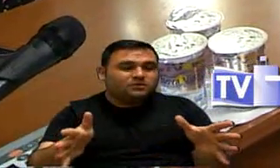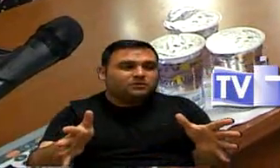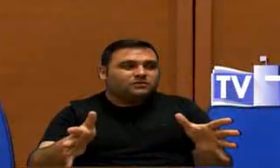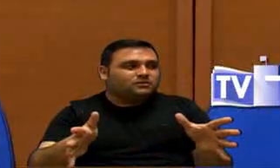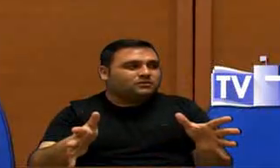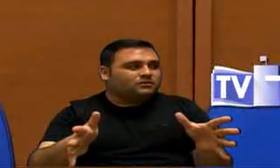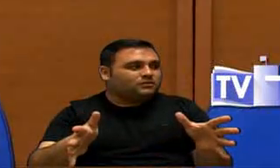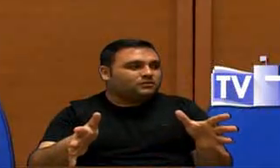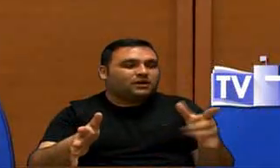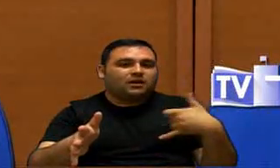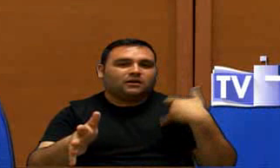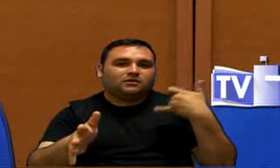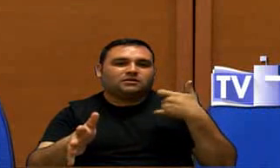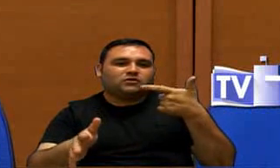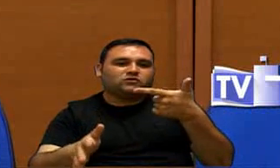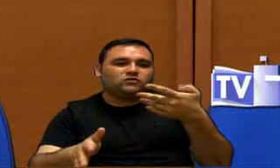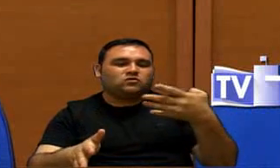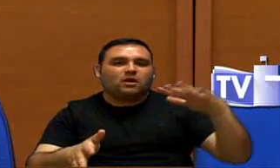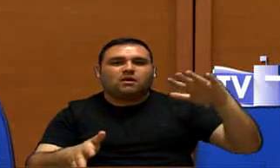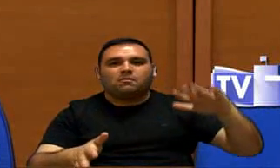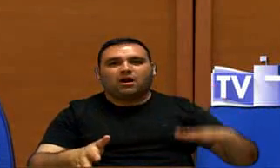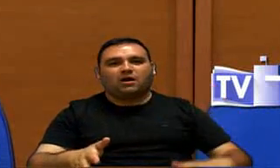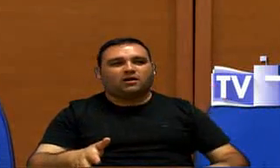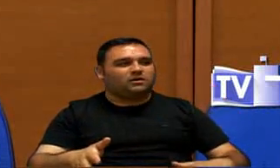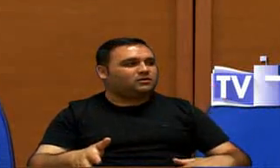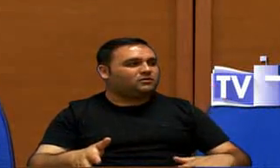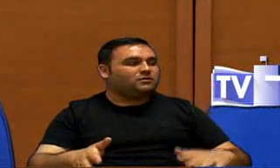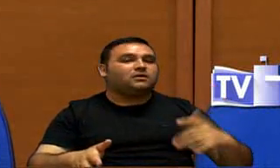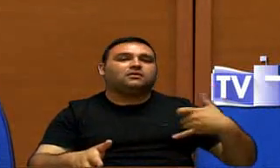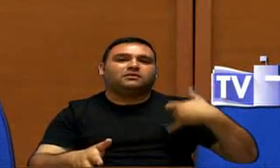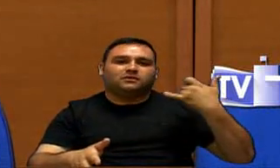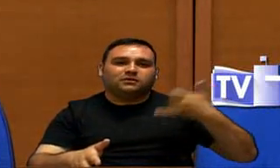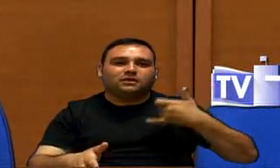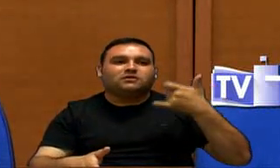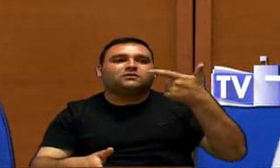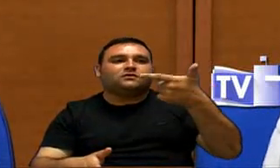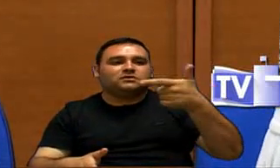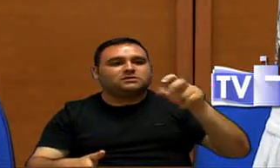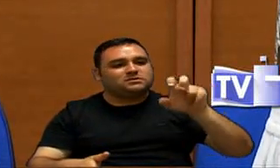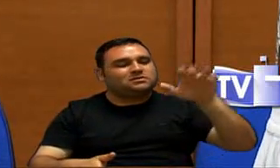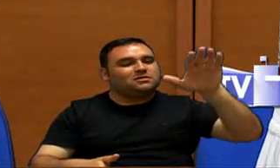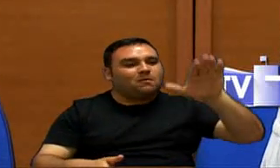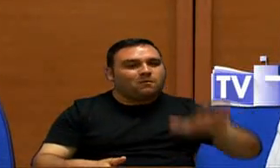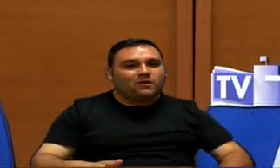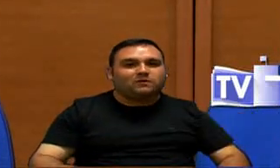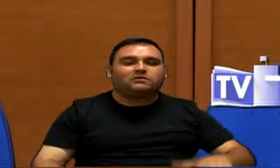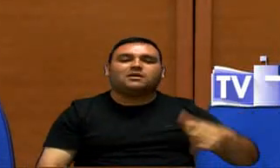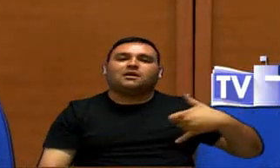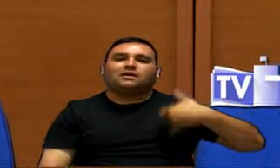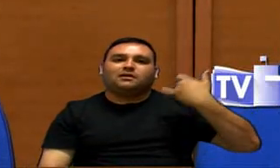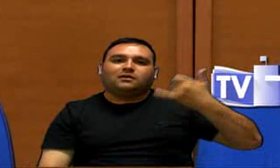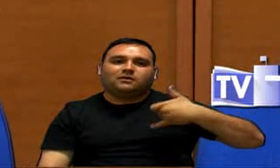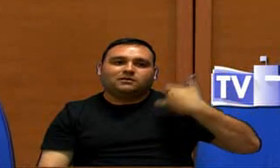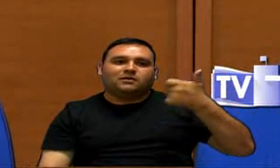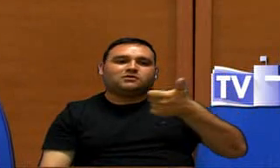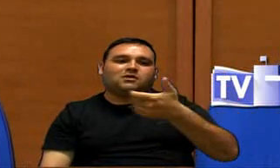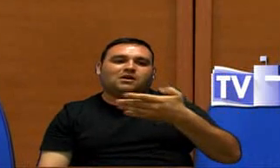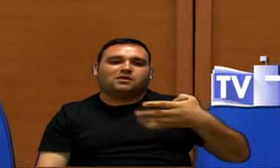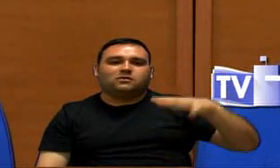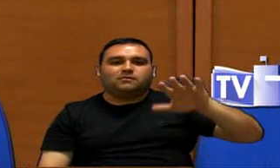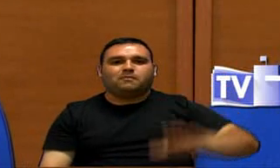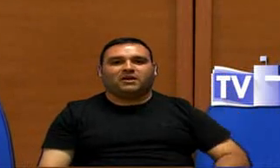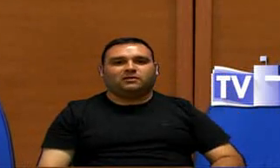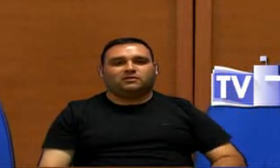menos de 24 anos, menos de 25 anos, menos de 14.